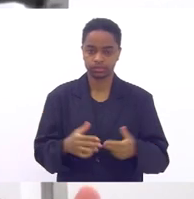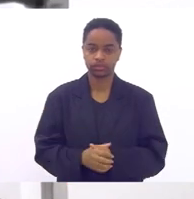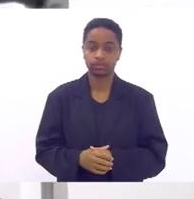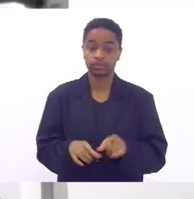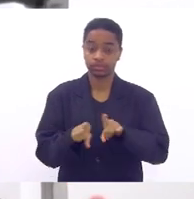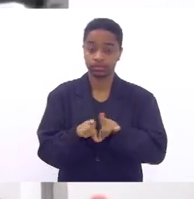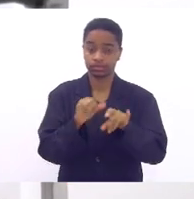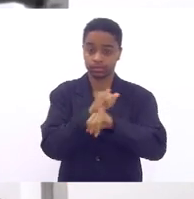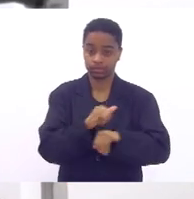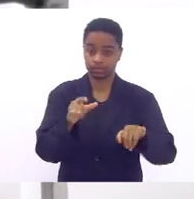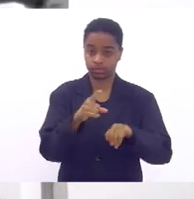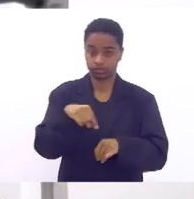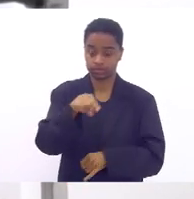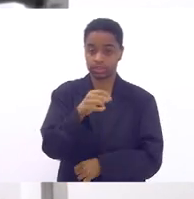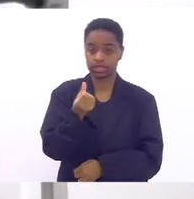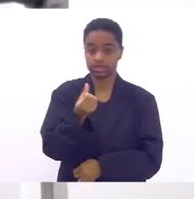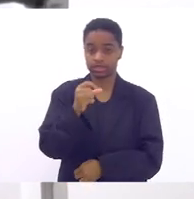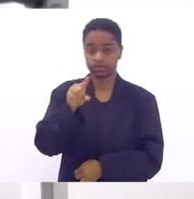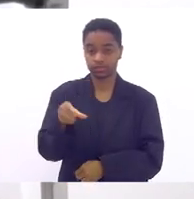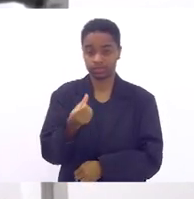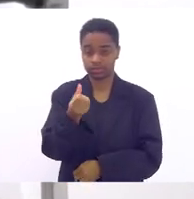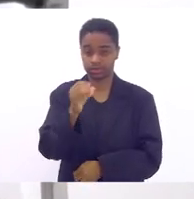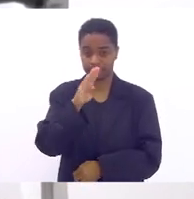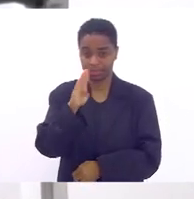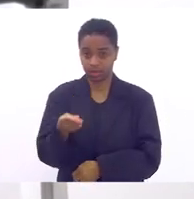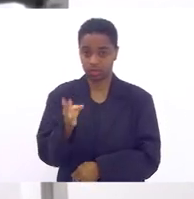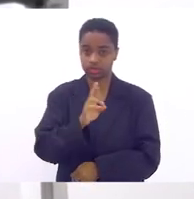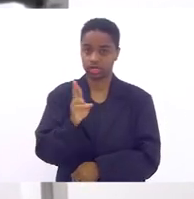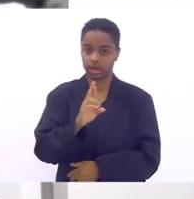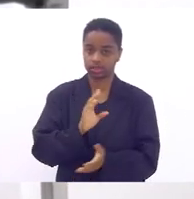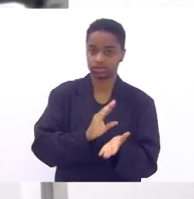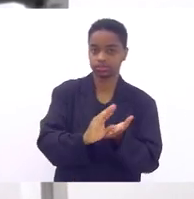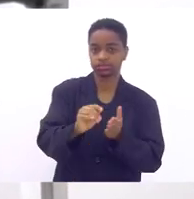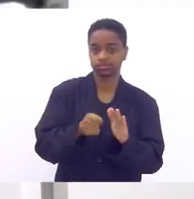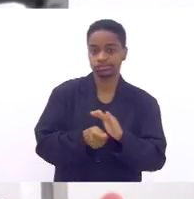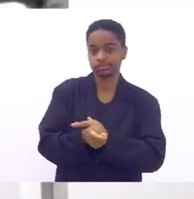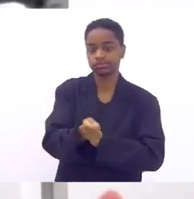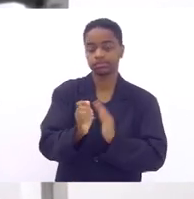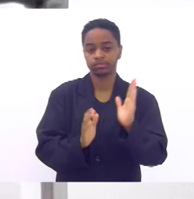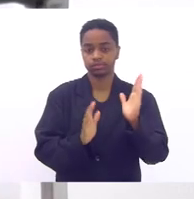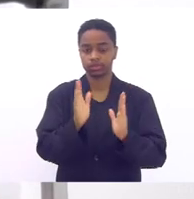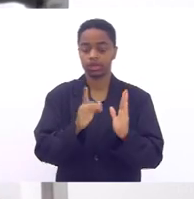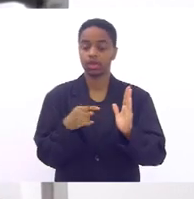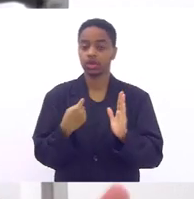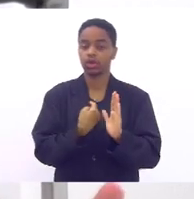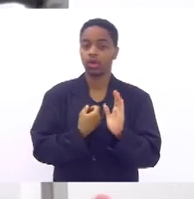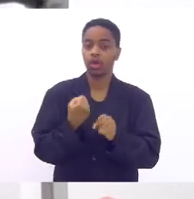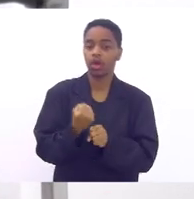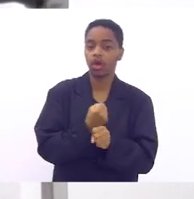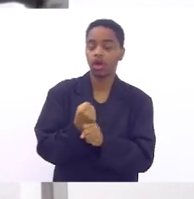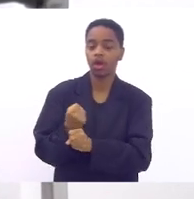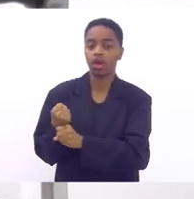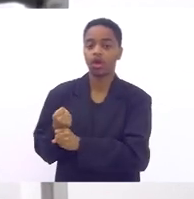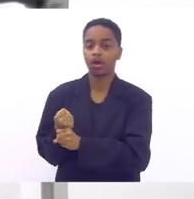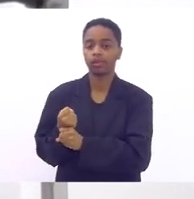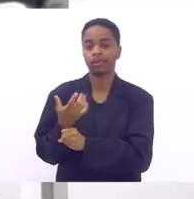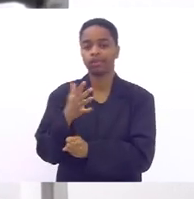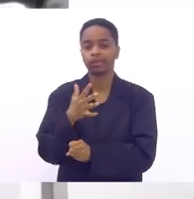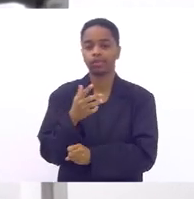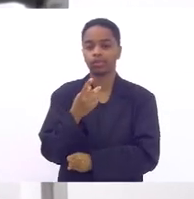são 6.6 bilhões de reais investidos nós eh só durante a obra a gente tá vai gerar uma expectativa de